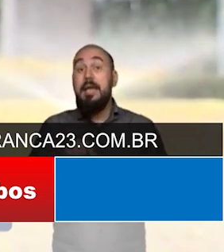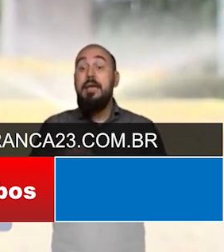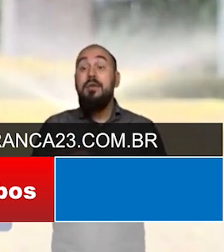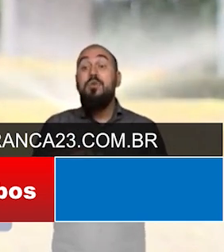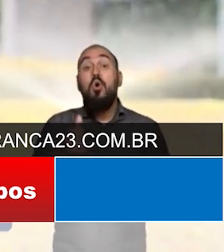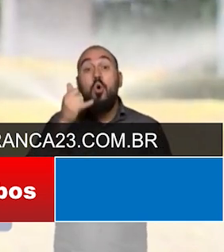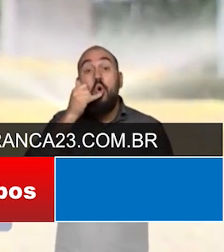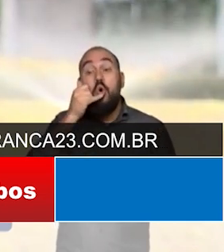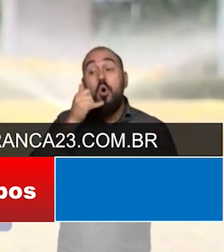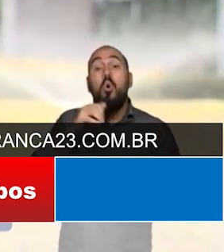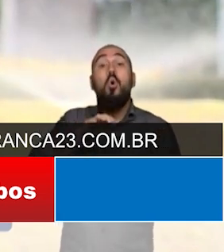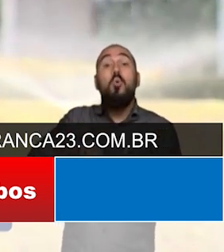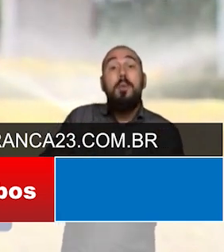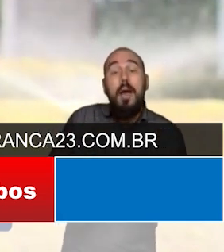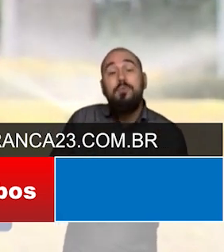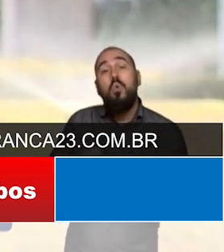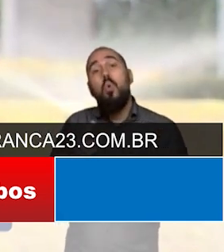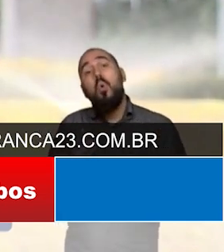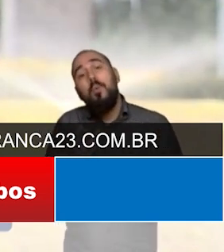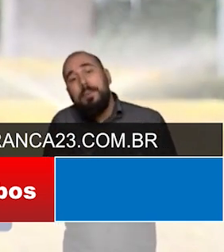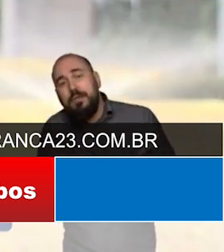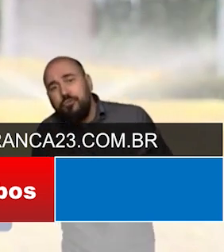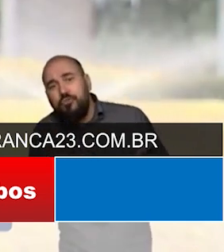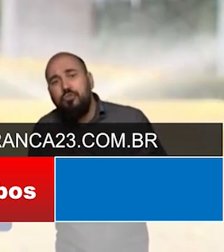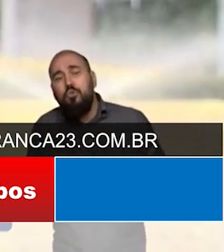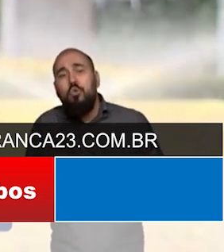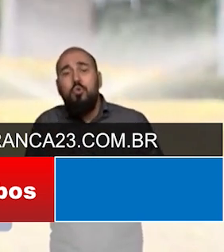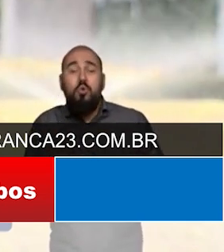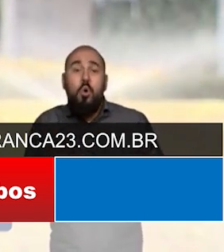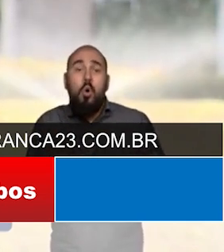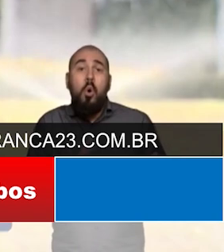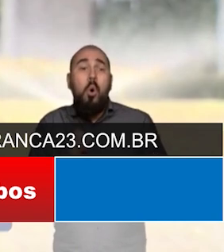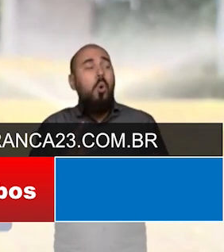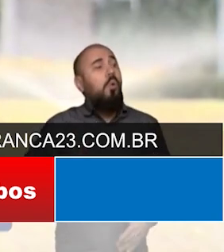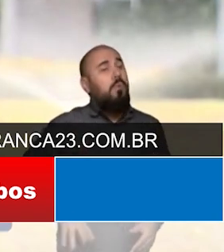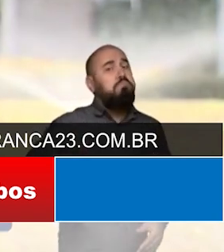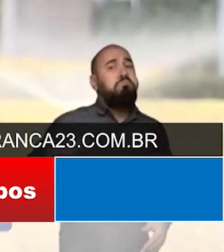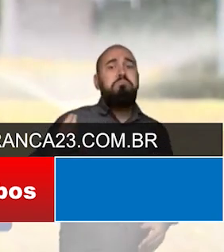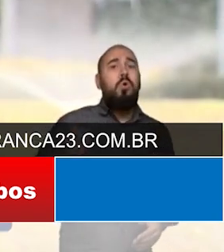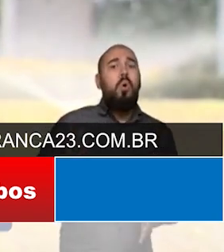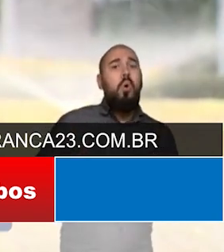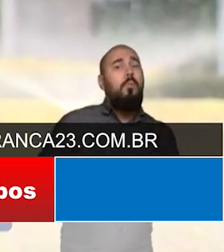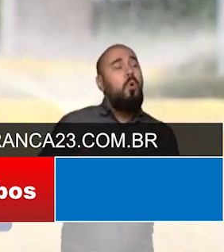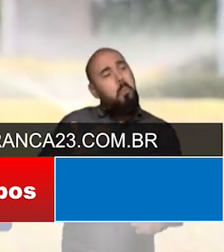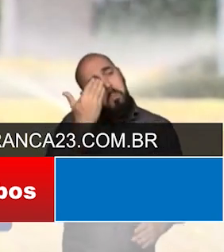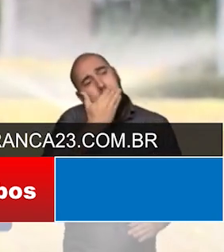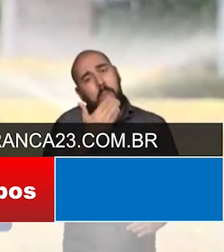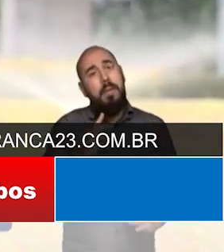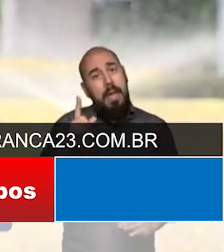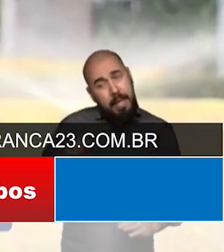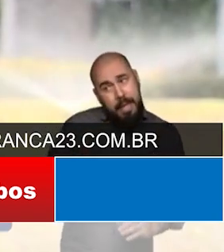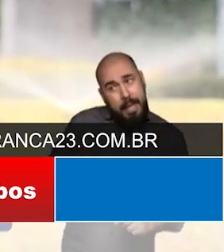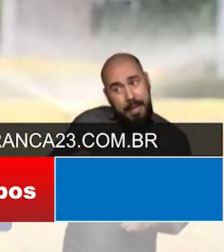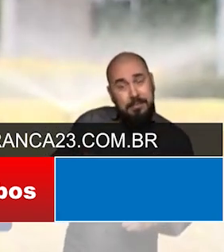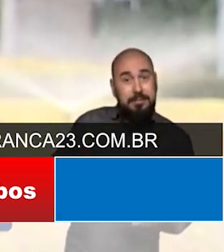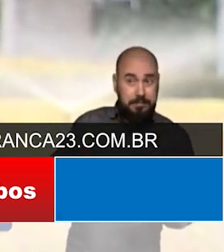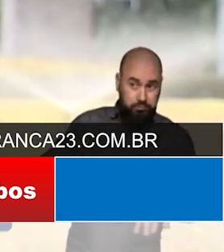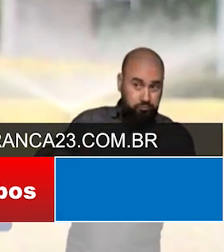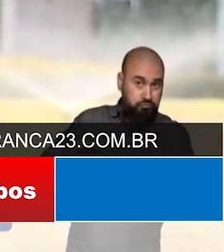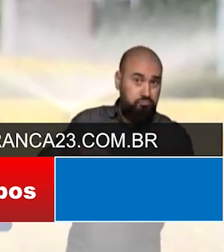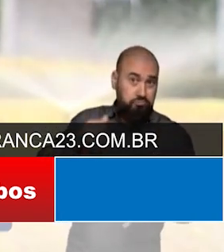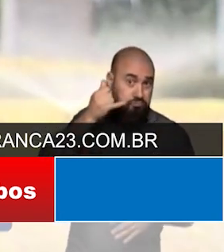aparelhos roubados ou furtados, né? Isso será feito aí mediante a criação de um protocolo nacional aí de